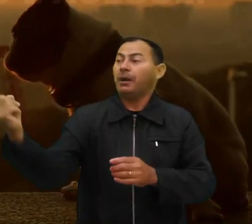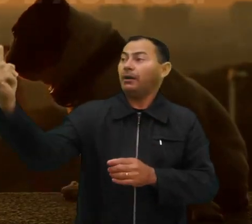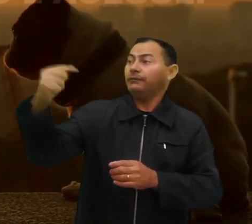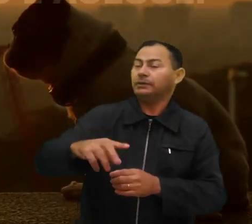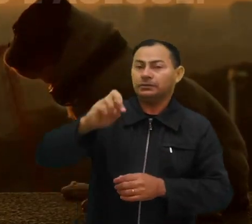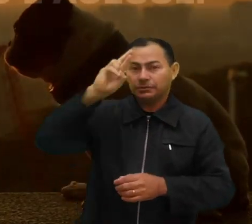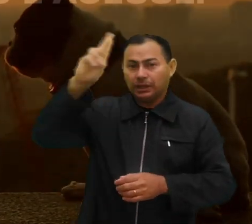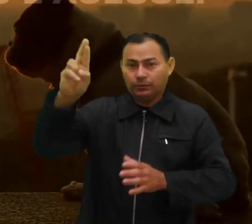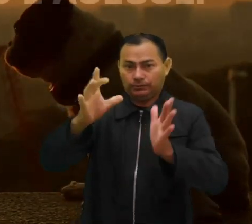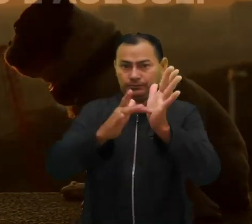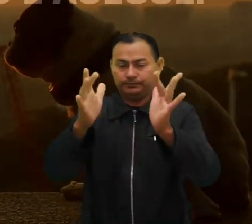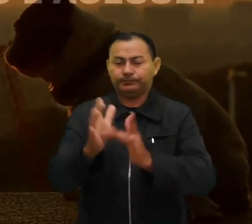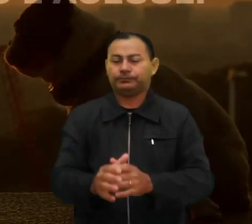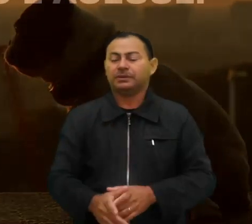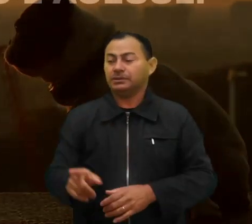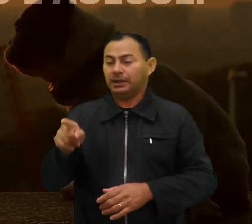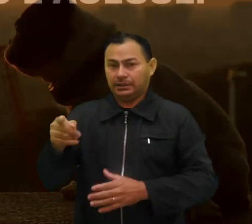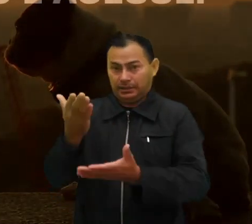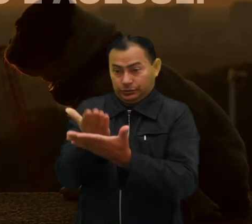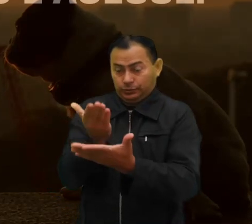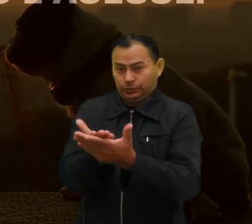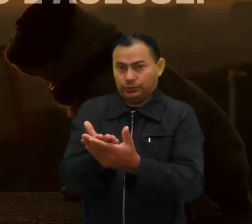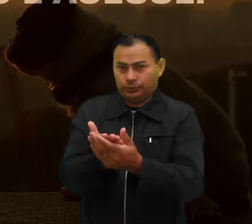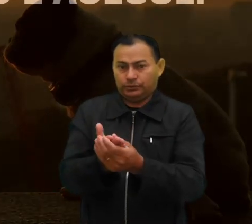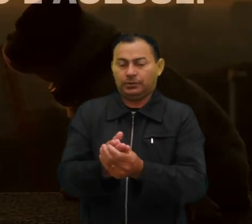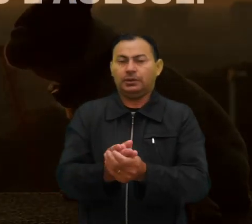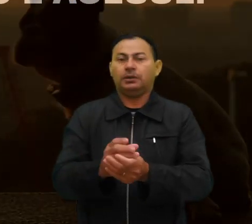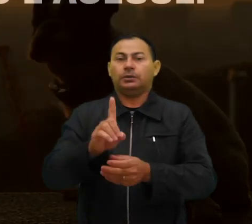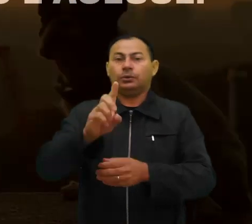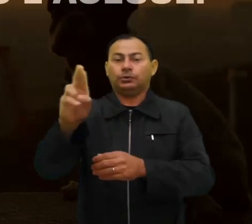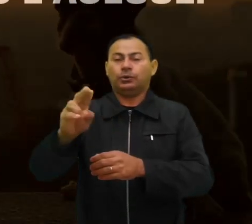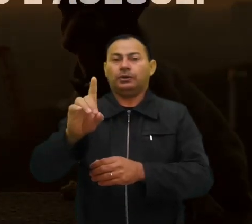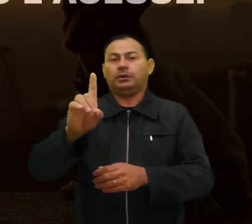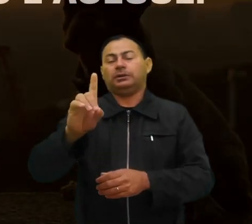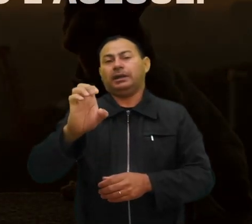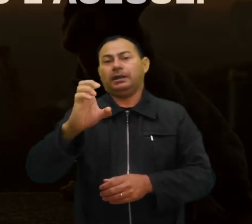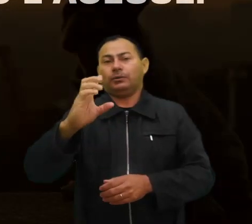vinda do Senhor Jesus. Este é um estudo escrito pelo Dr. Dick